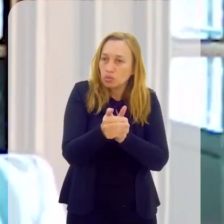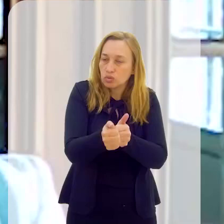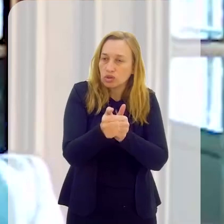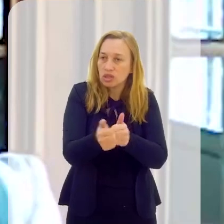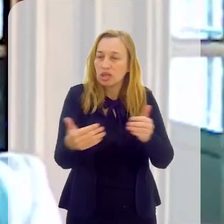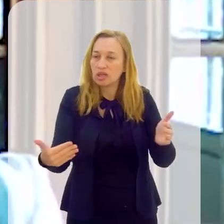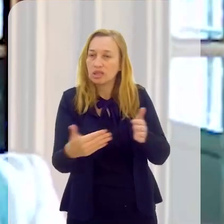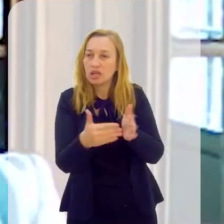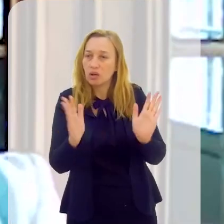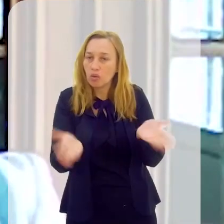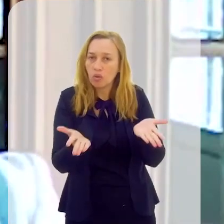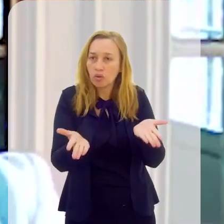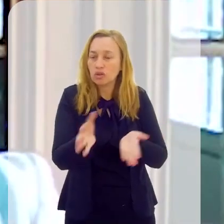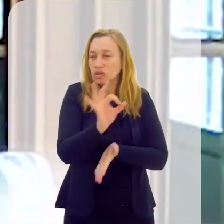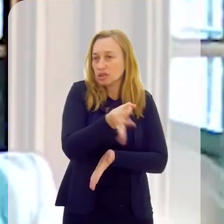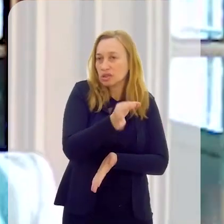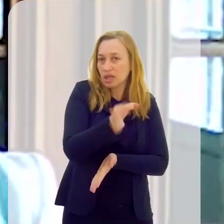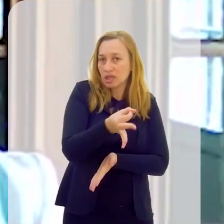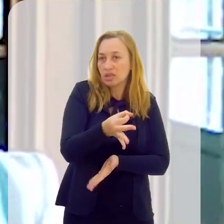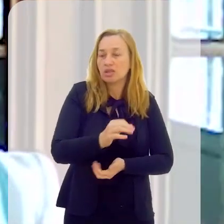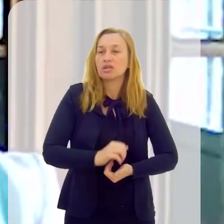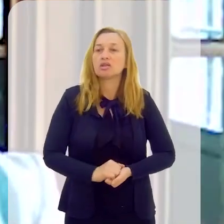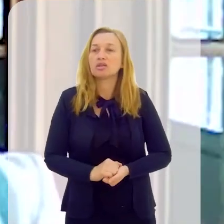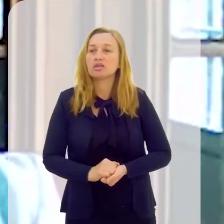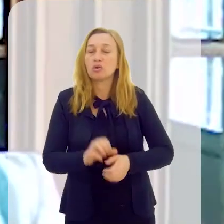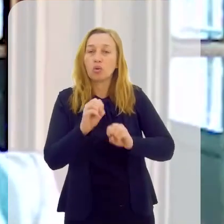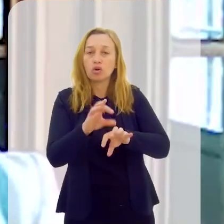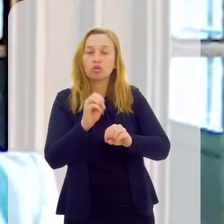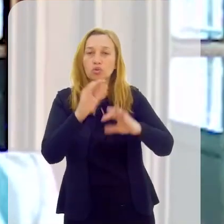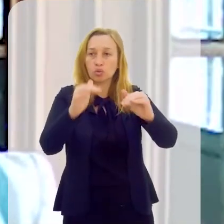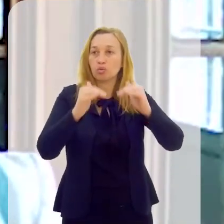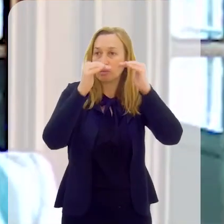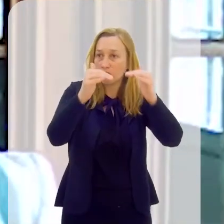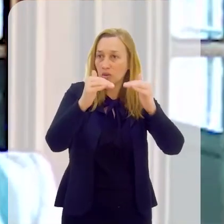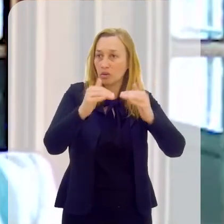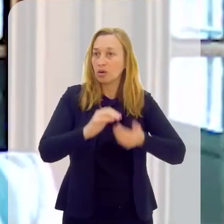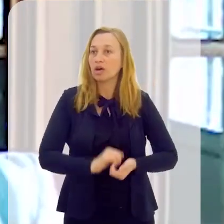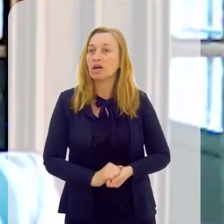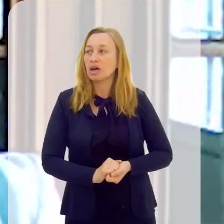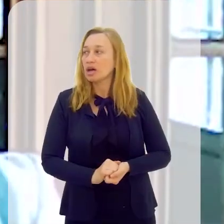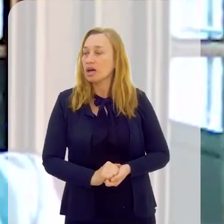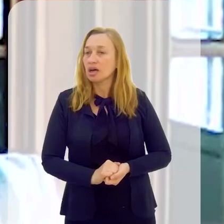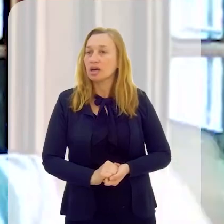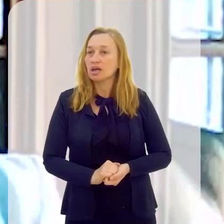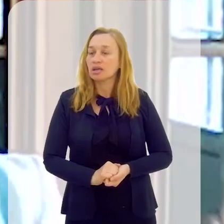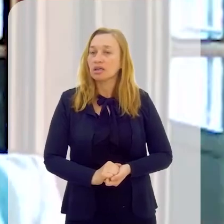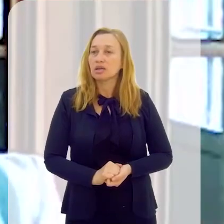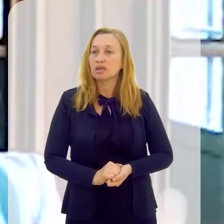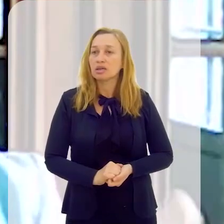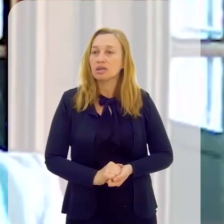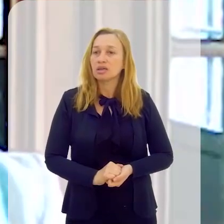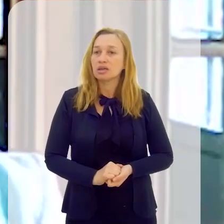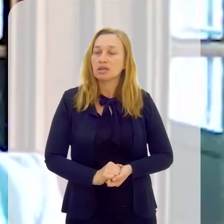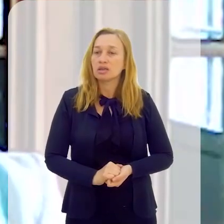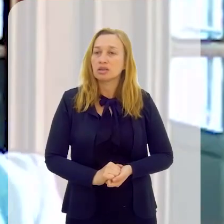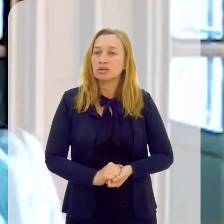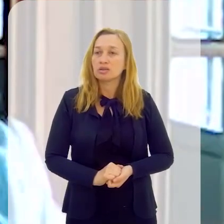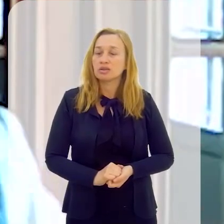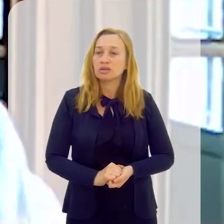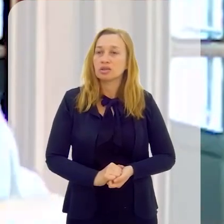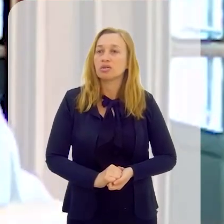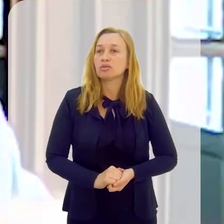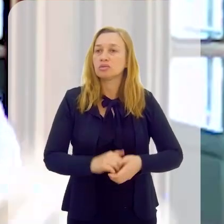fiéis isso até hoje, que é, de fato, a vocação do ensino superior, né? A vocação do ensino superior, evidentemente,